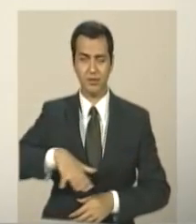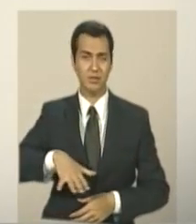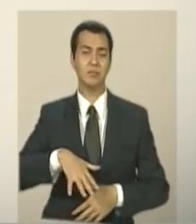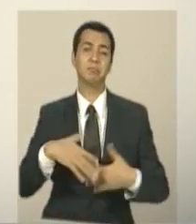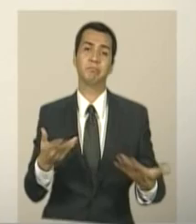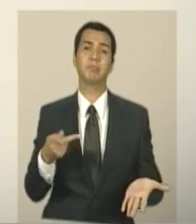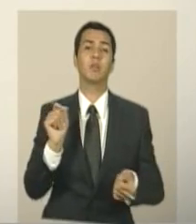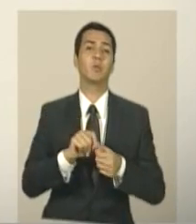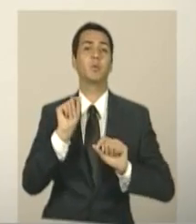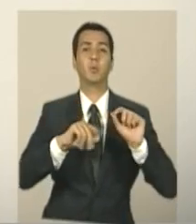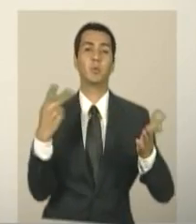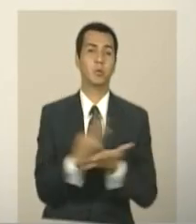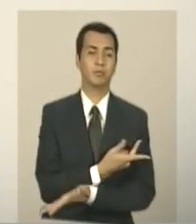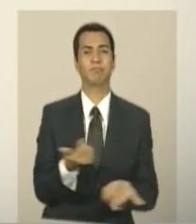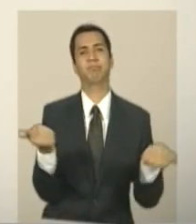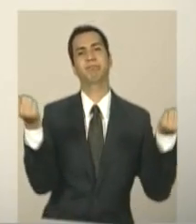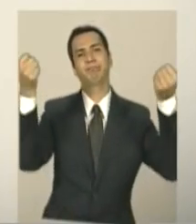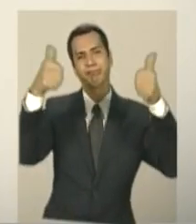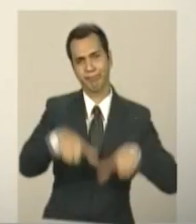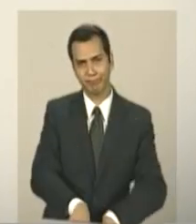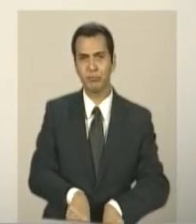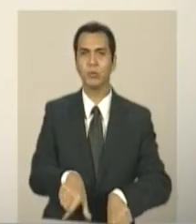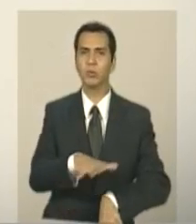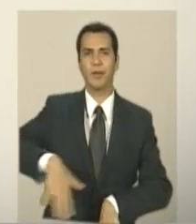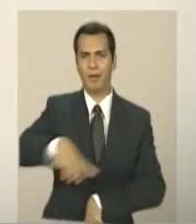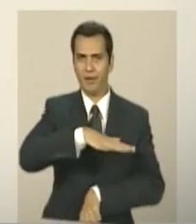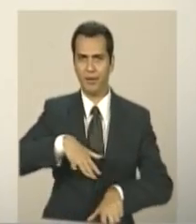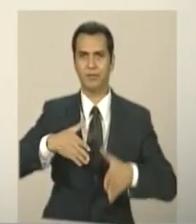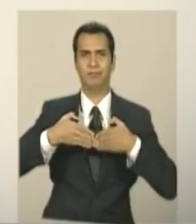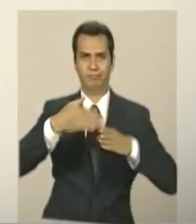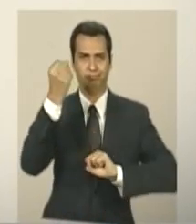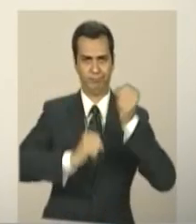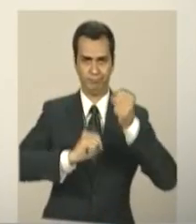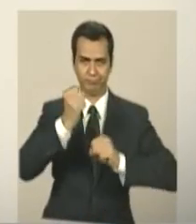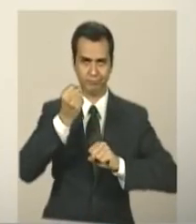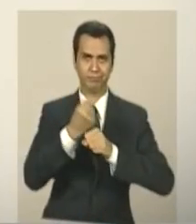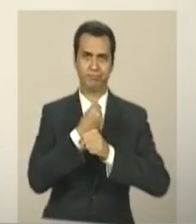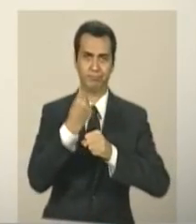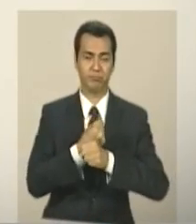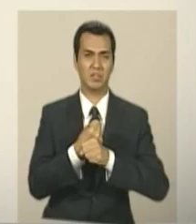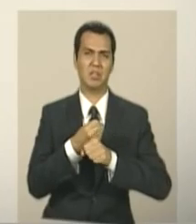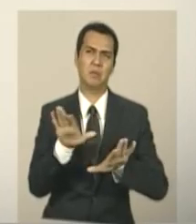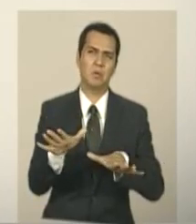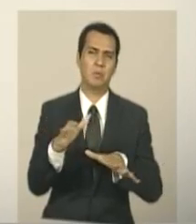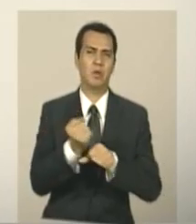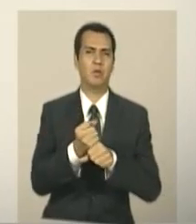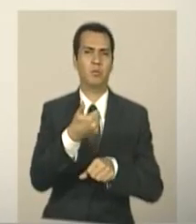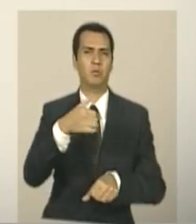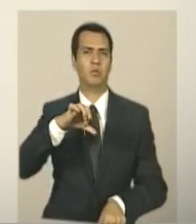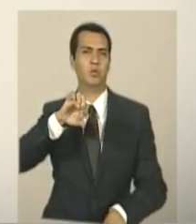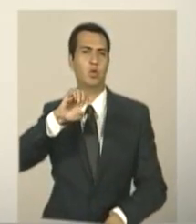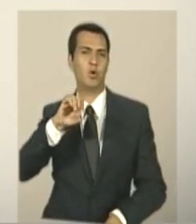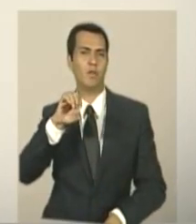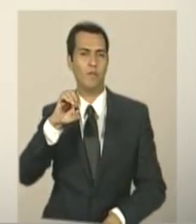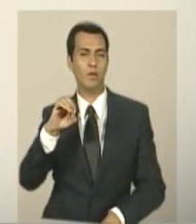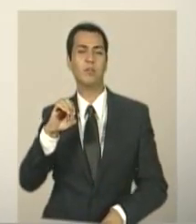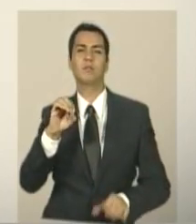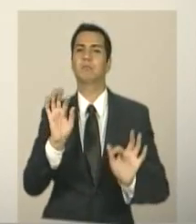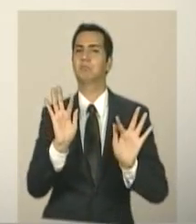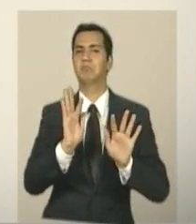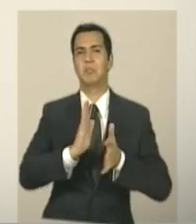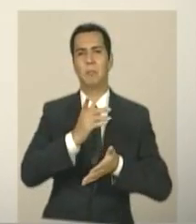brasileiras entrou em declínio e praticamente desapareceu no final dos anos 90 quando chegou Luciano